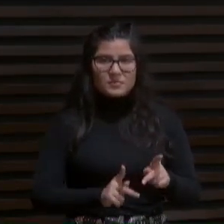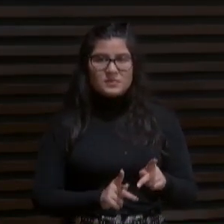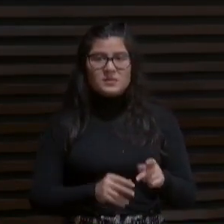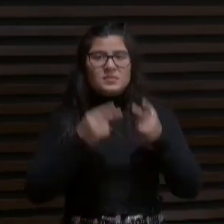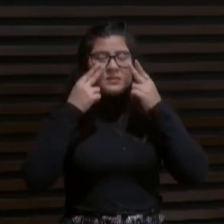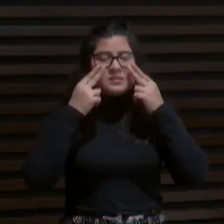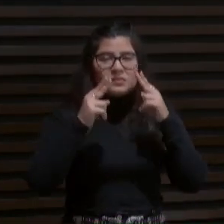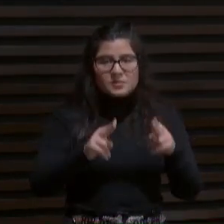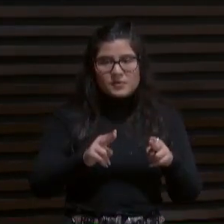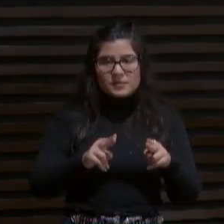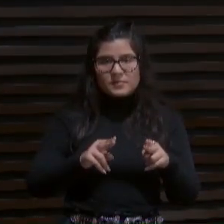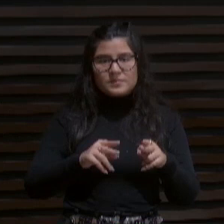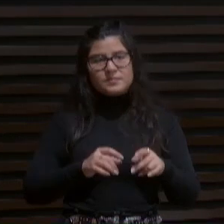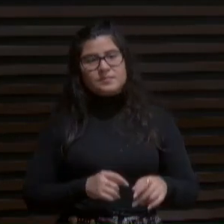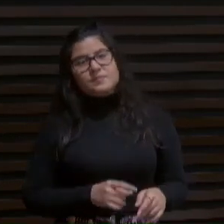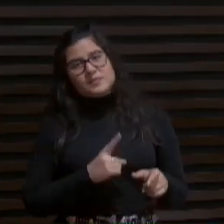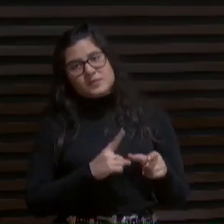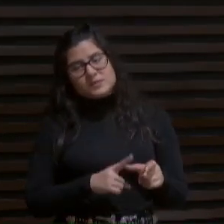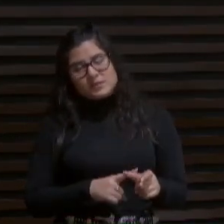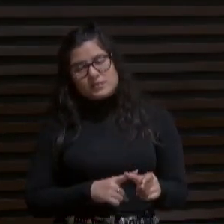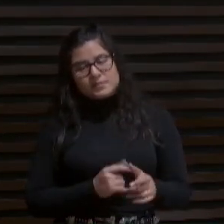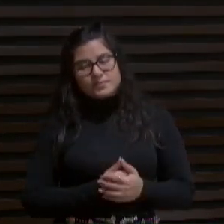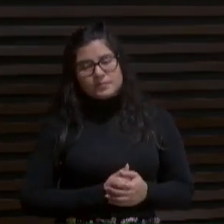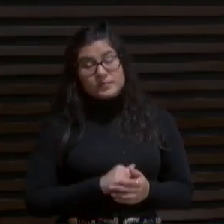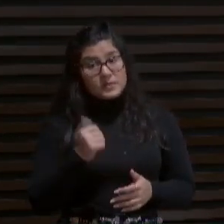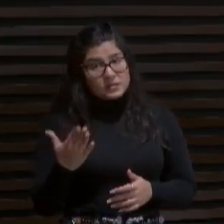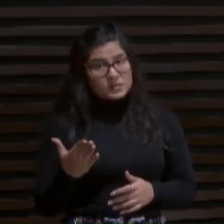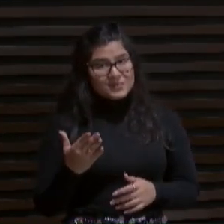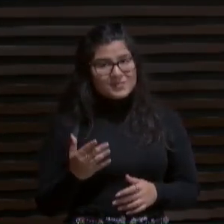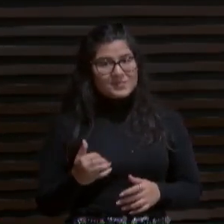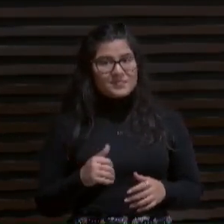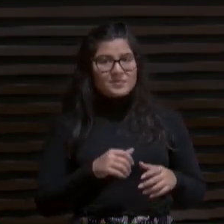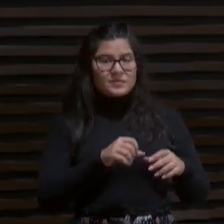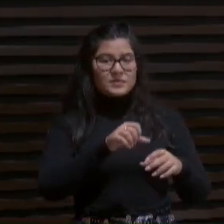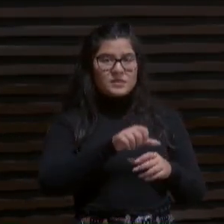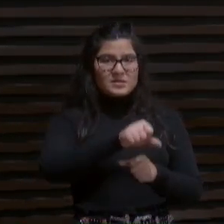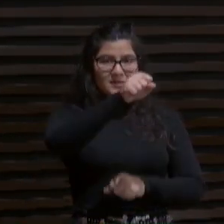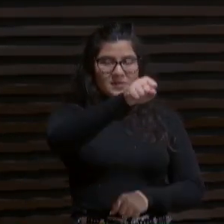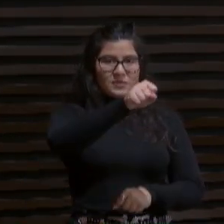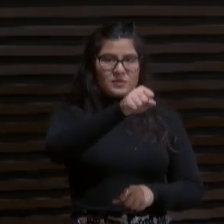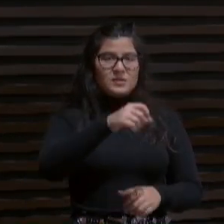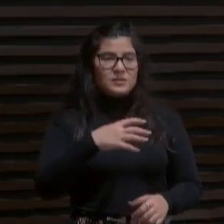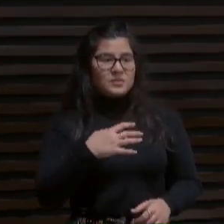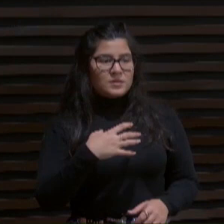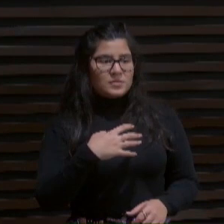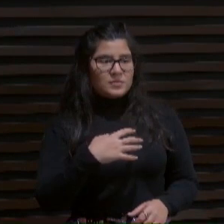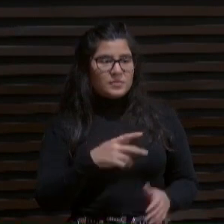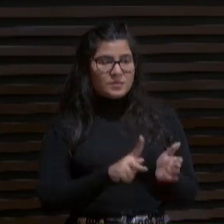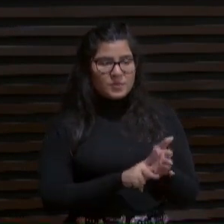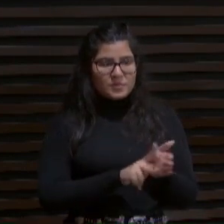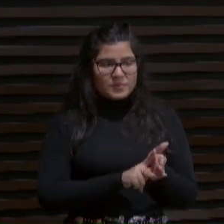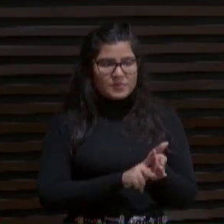entravam pelo portão da cidade. Então aqui está a escritura típica imobiliária da época,